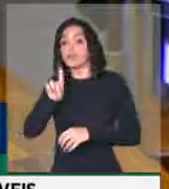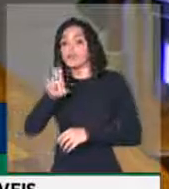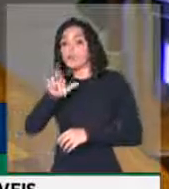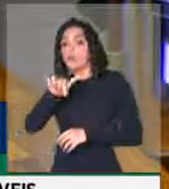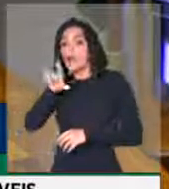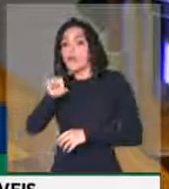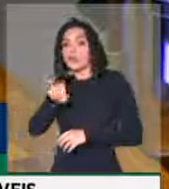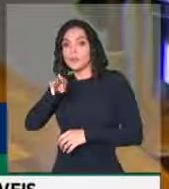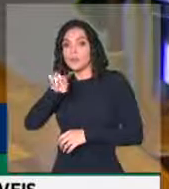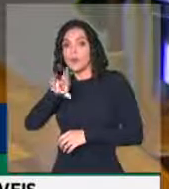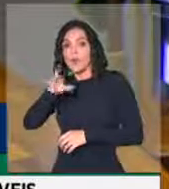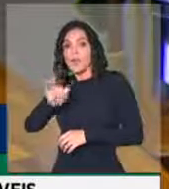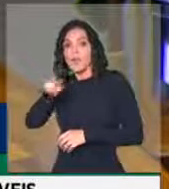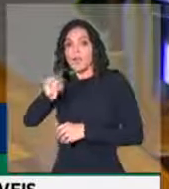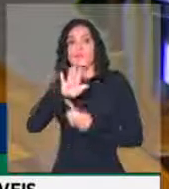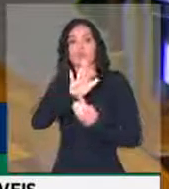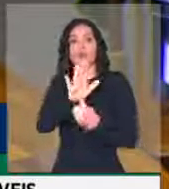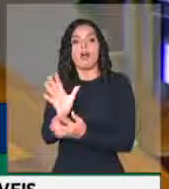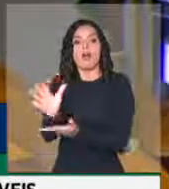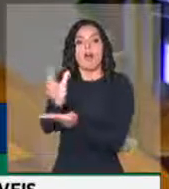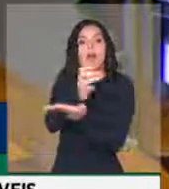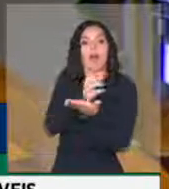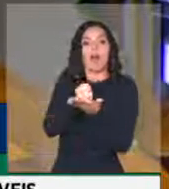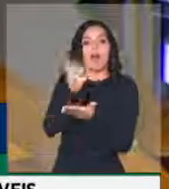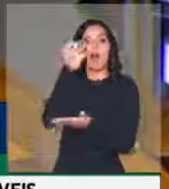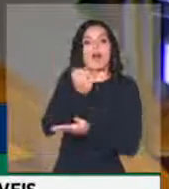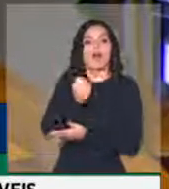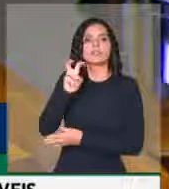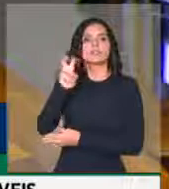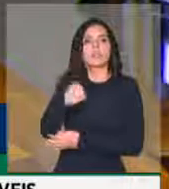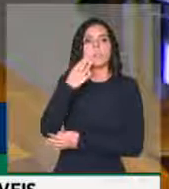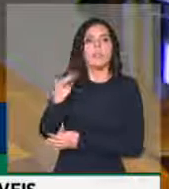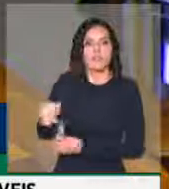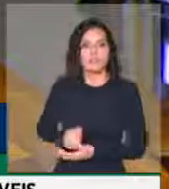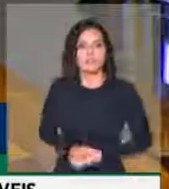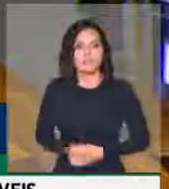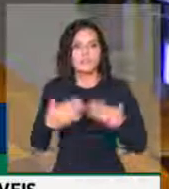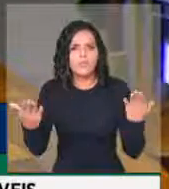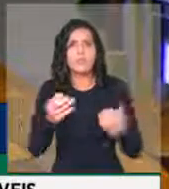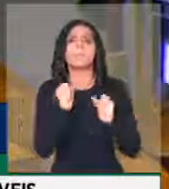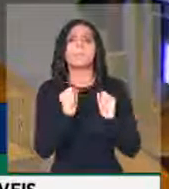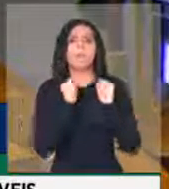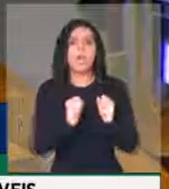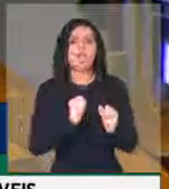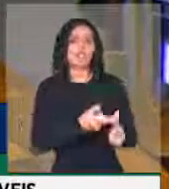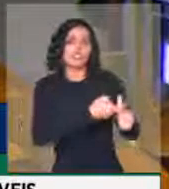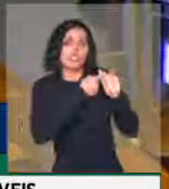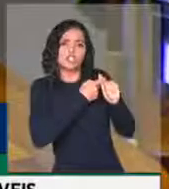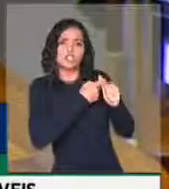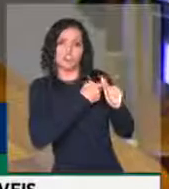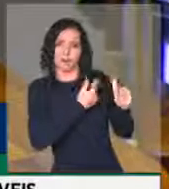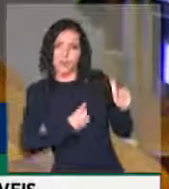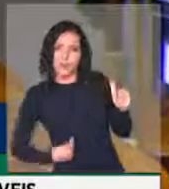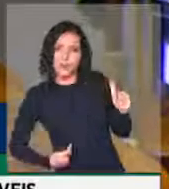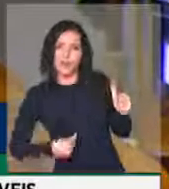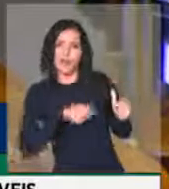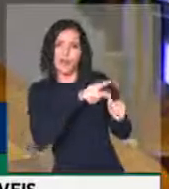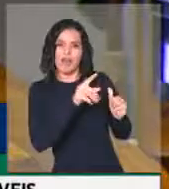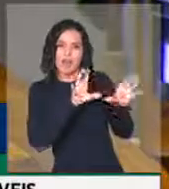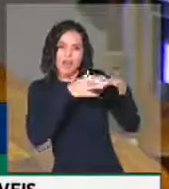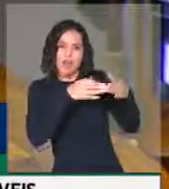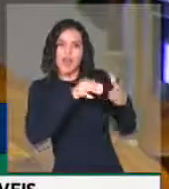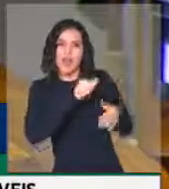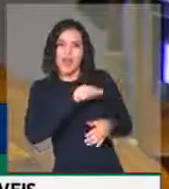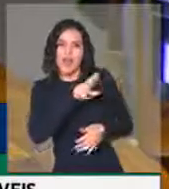Moreira apresentou uma arrecadação de 50 bilhões. Nós podemos, sim, auditar a dívida pública e, como fala o pessoal da